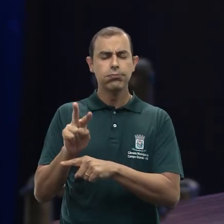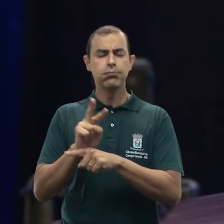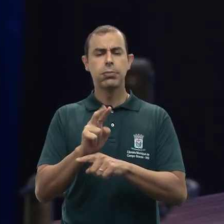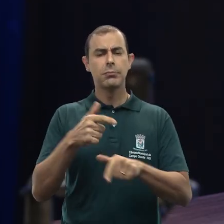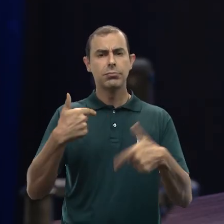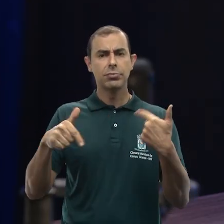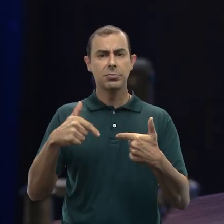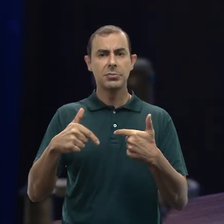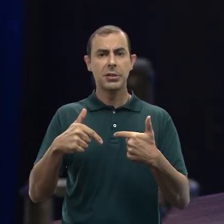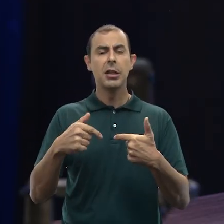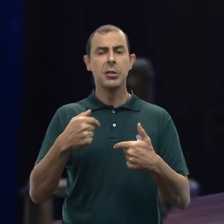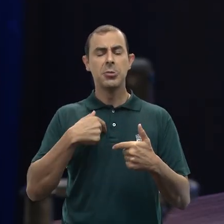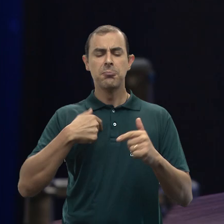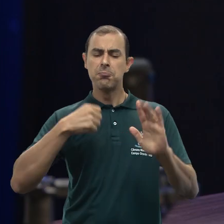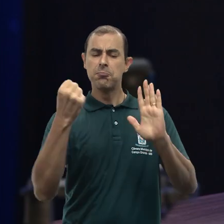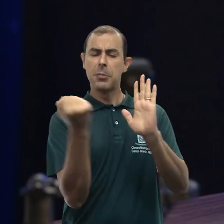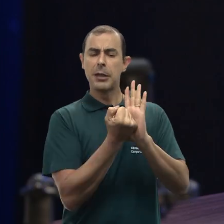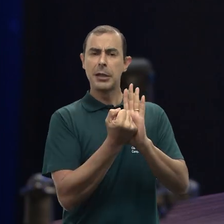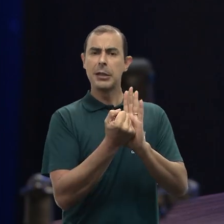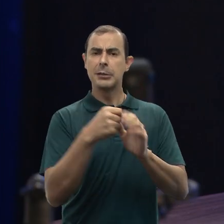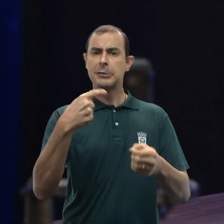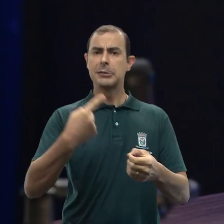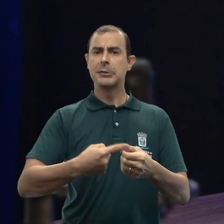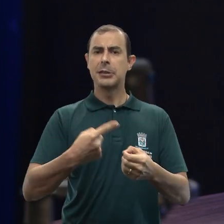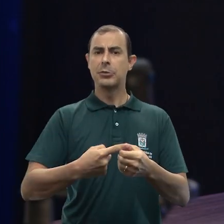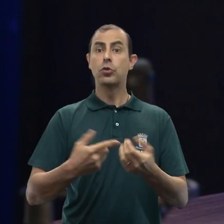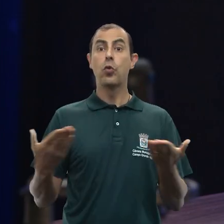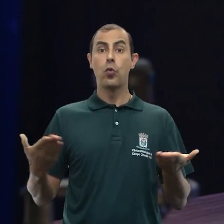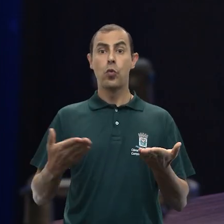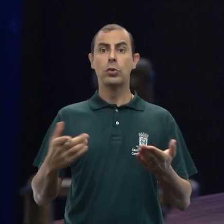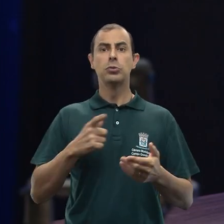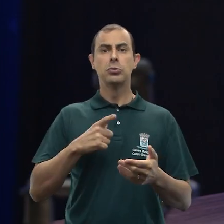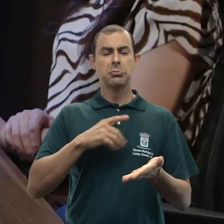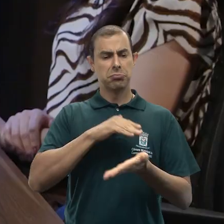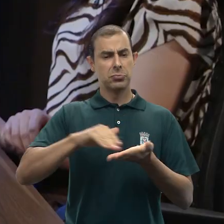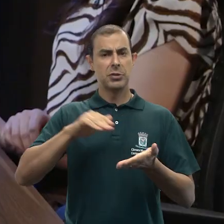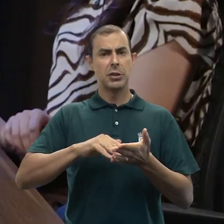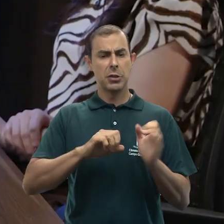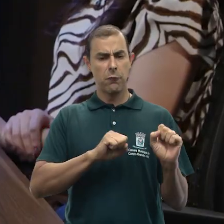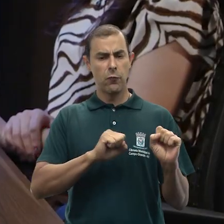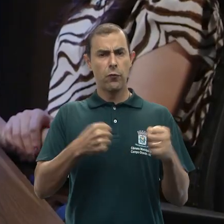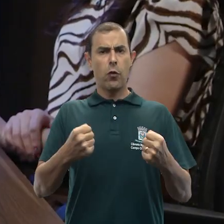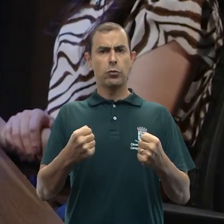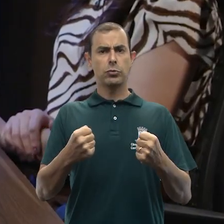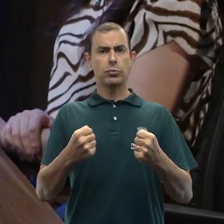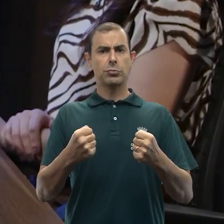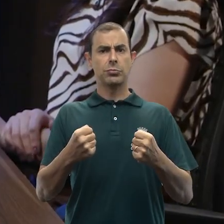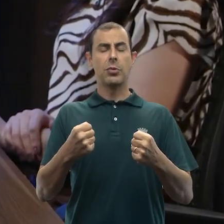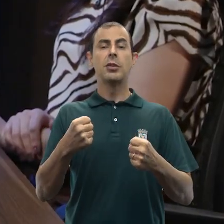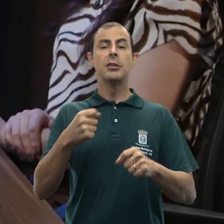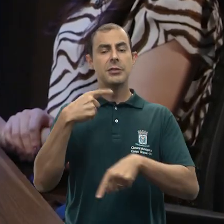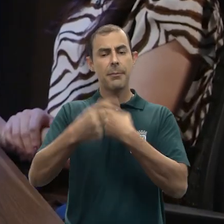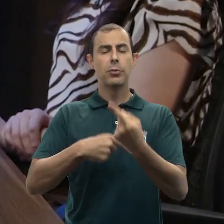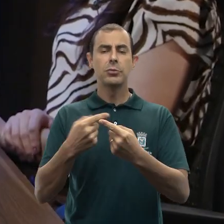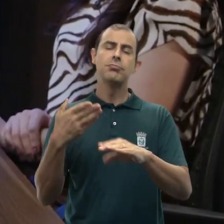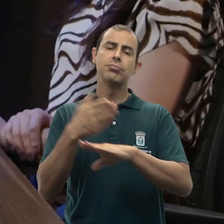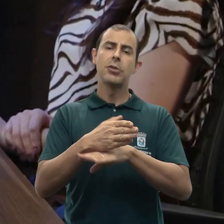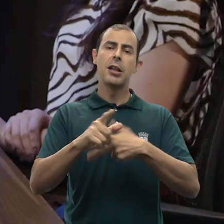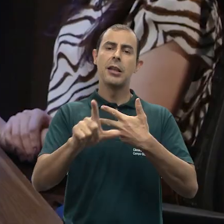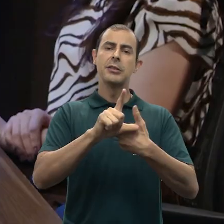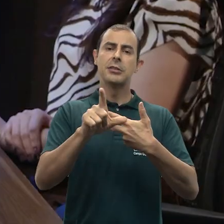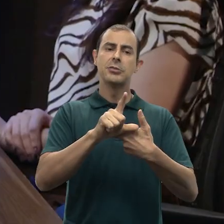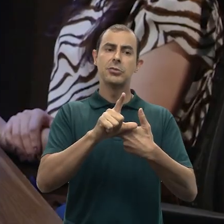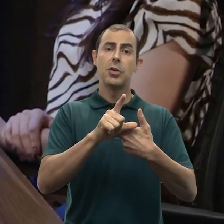Entreguei um legado para a minha cidade, que hoje nós temos uma secretaria robusta e partir para o legislativo, que também é